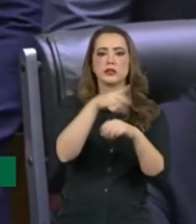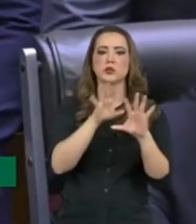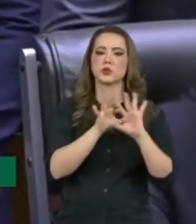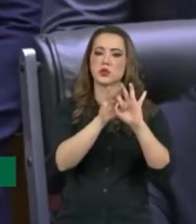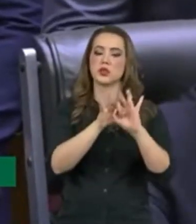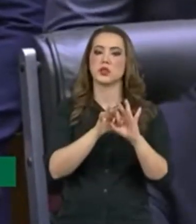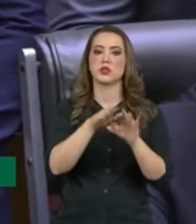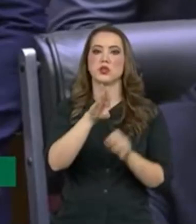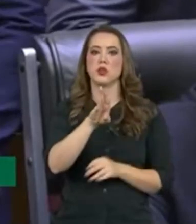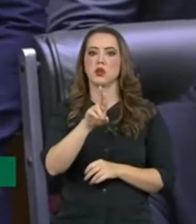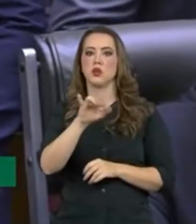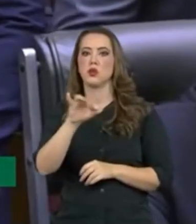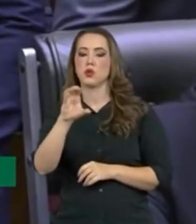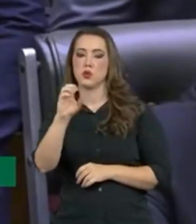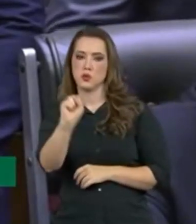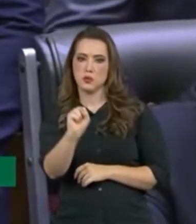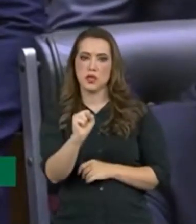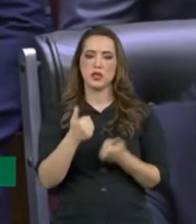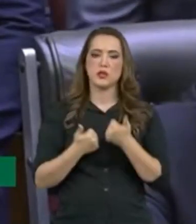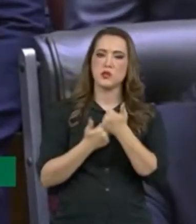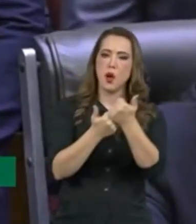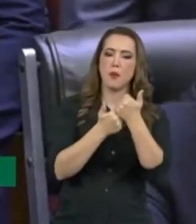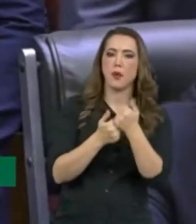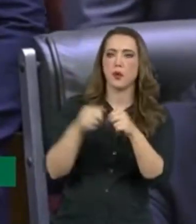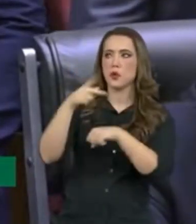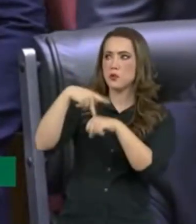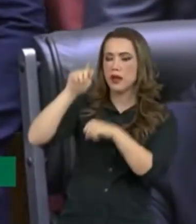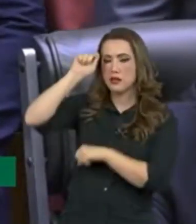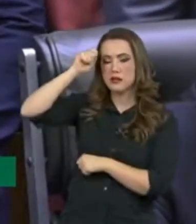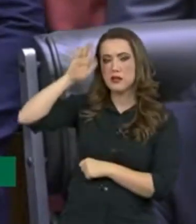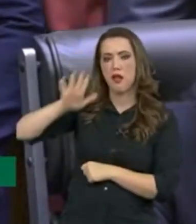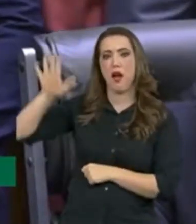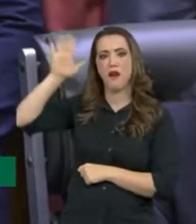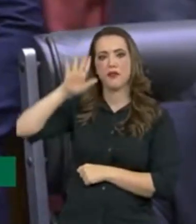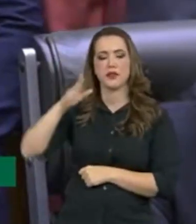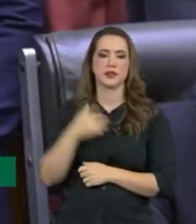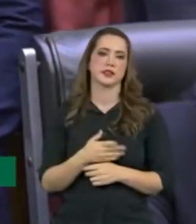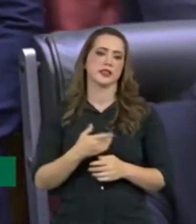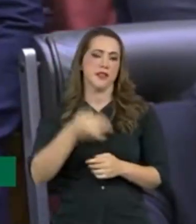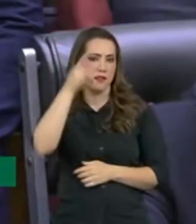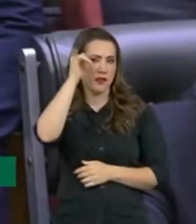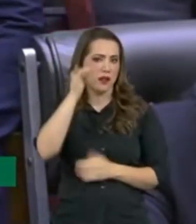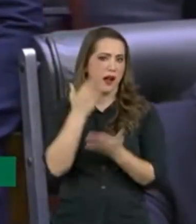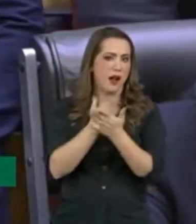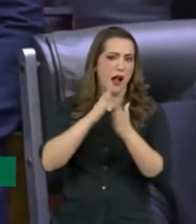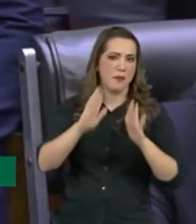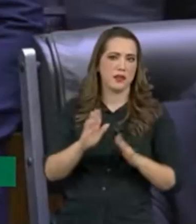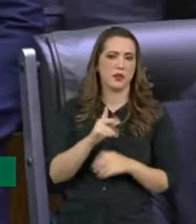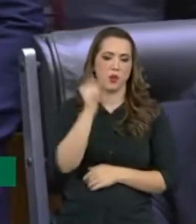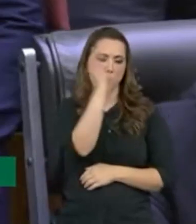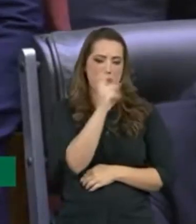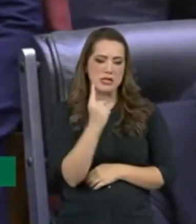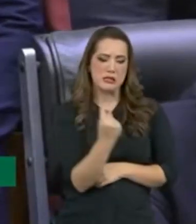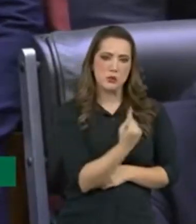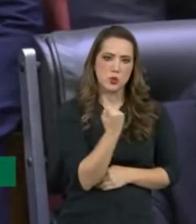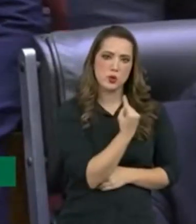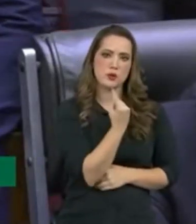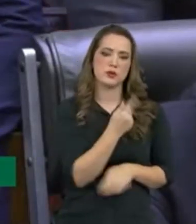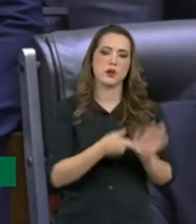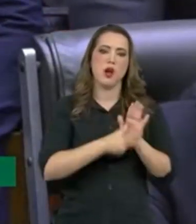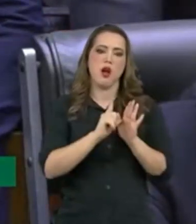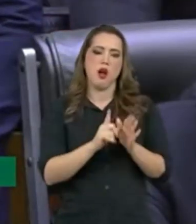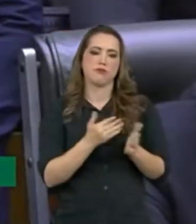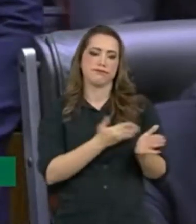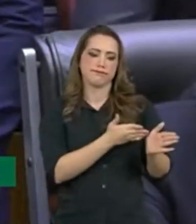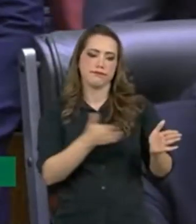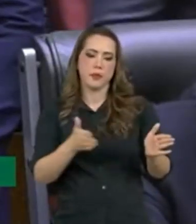BRICS e a cooperação com os países da África e rompendo o isolamento a que o país foi submetido